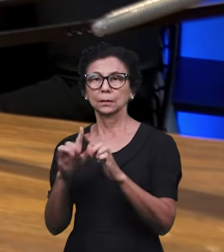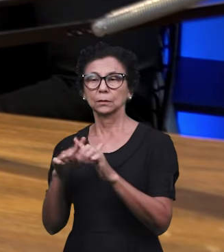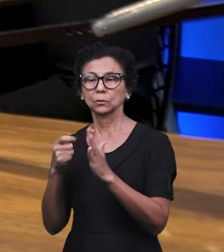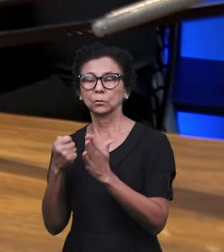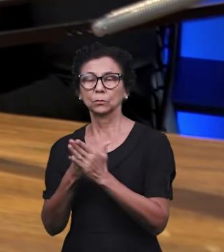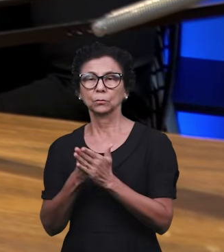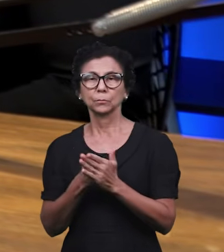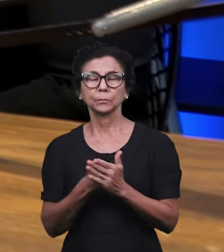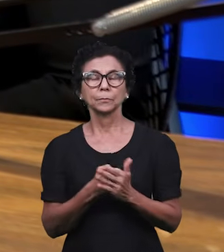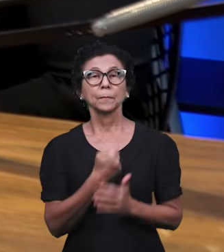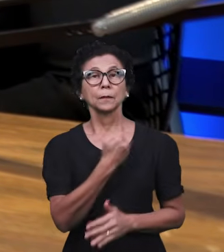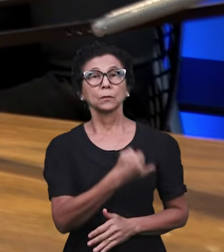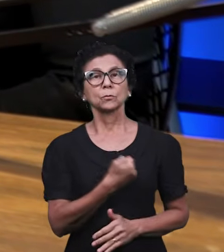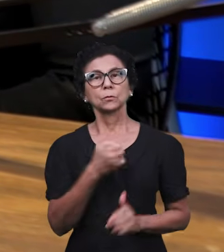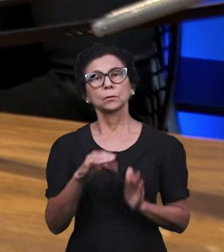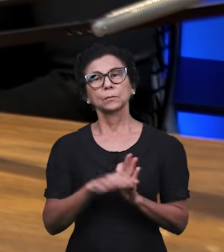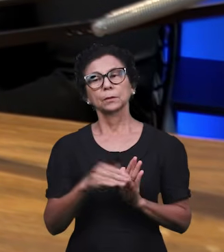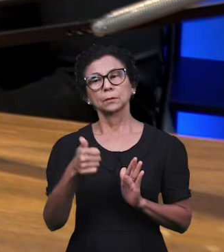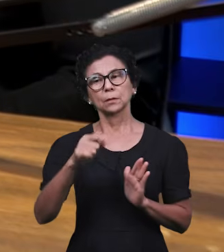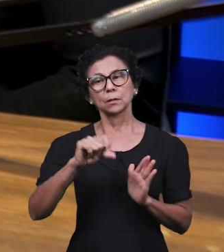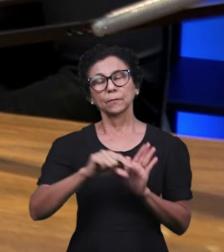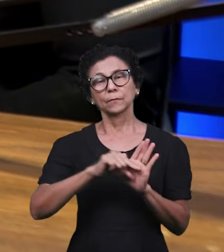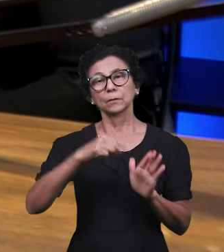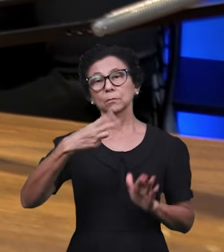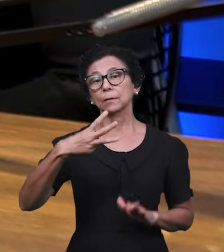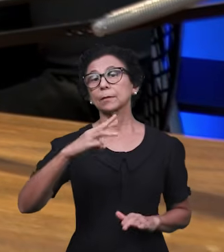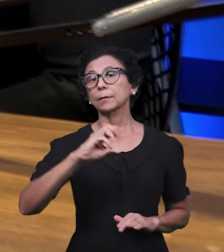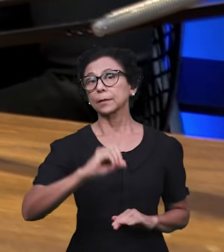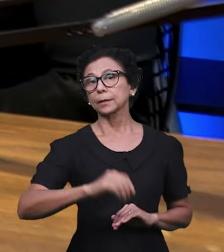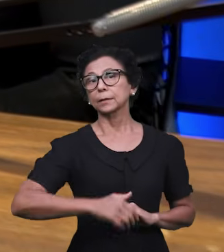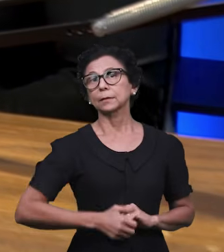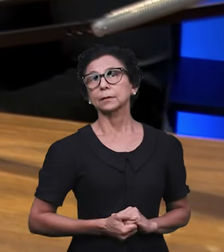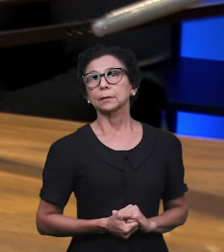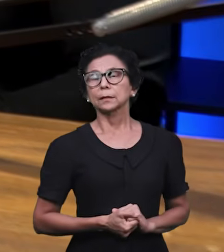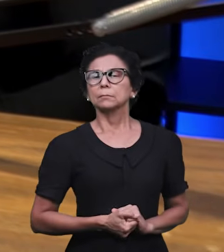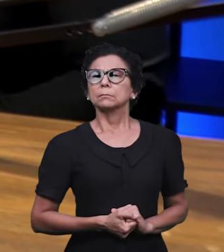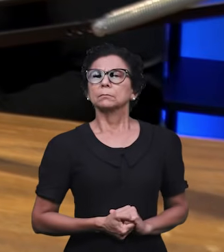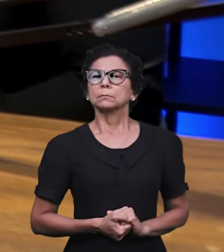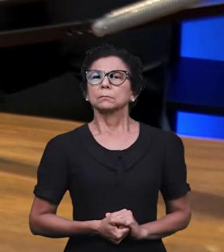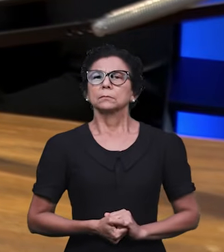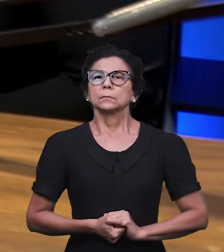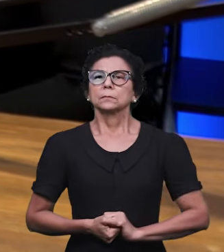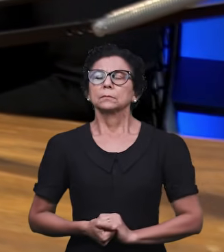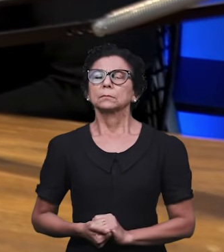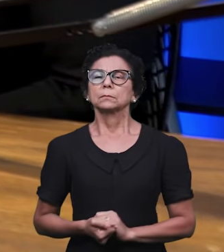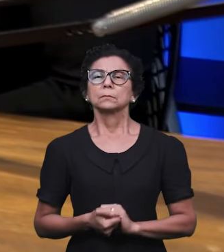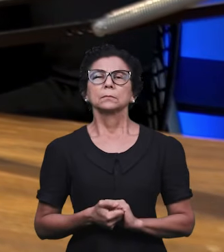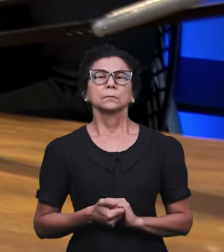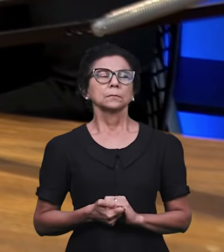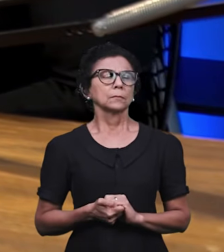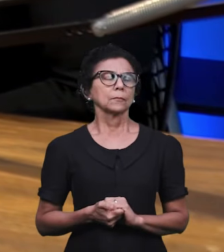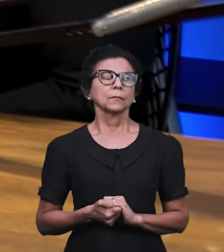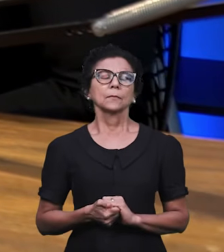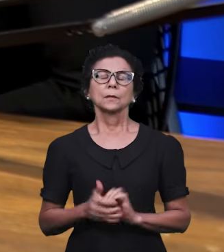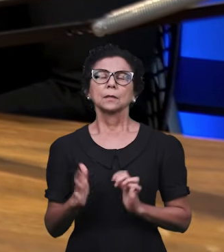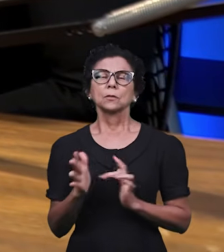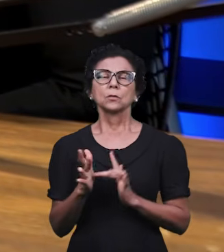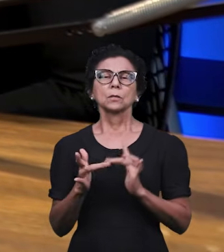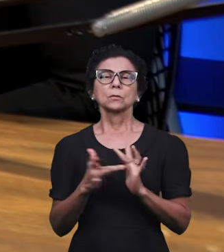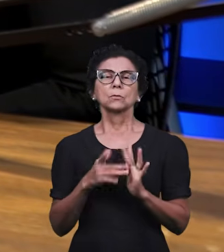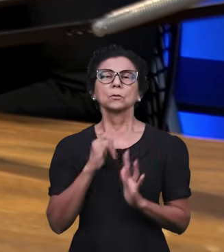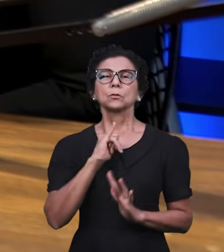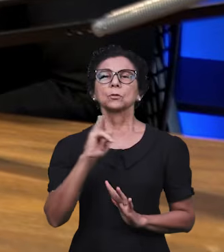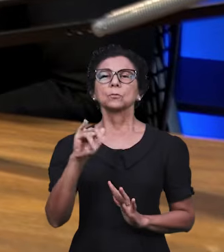19, verso 30, quando Jesus diz assim: está consumado, né? Ou seja, o que é que estava consumado?